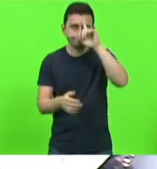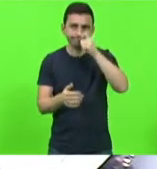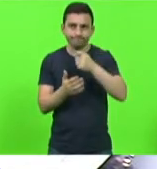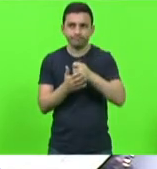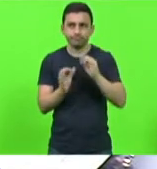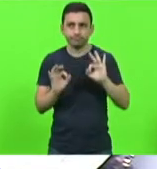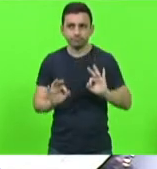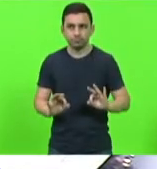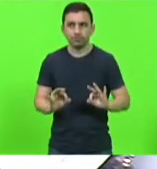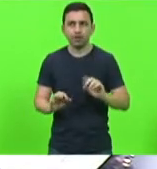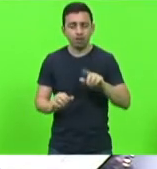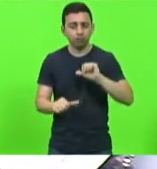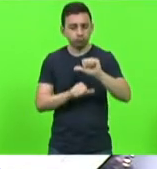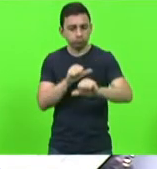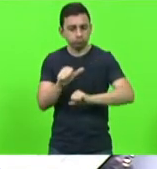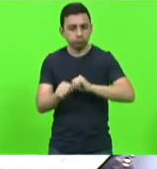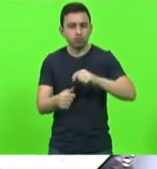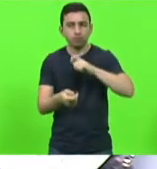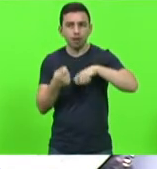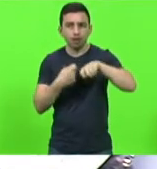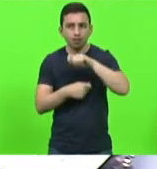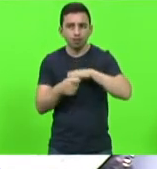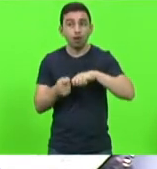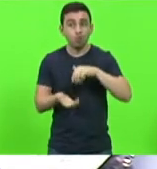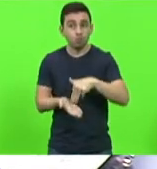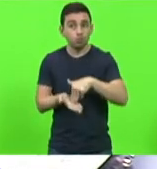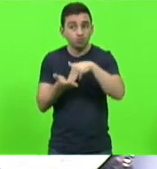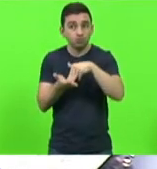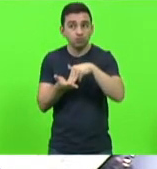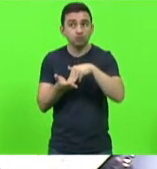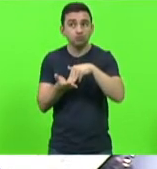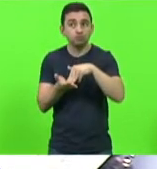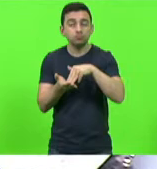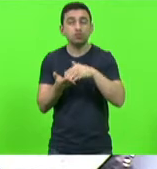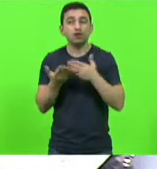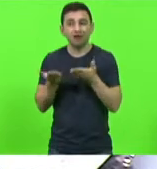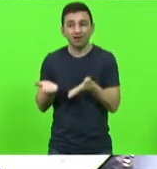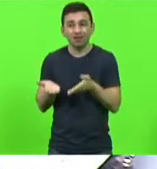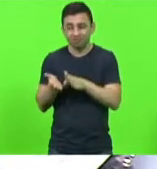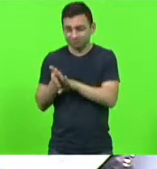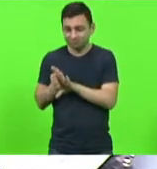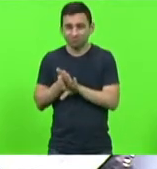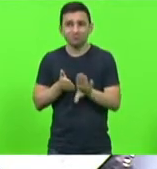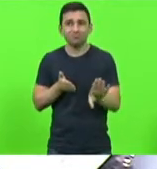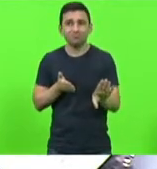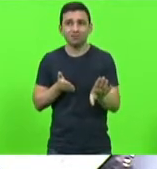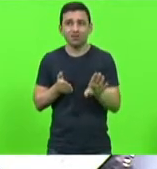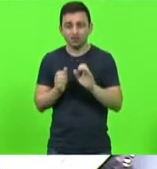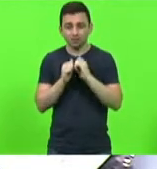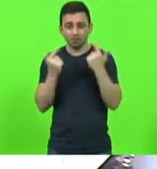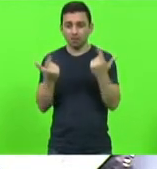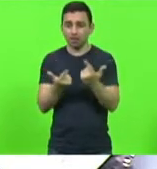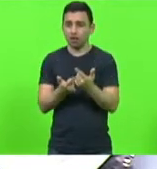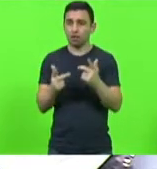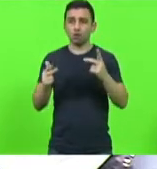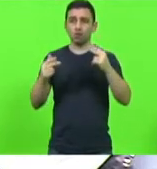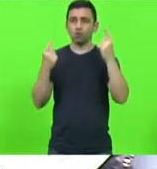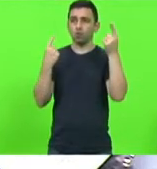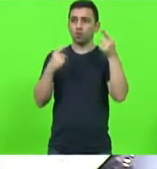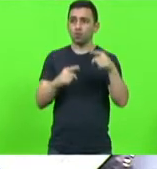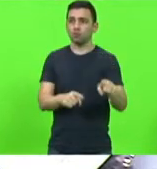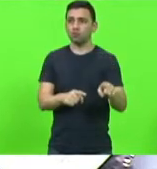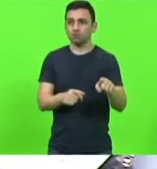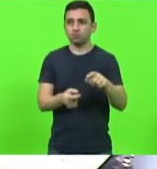administrativa. Essa moção rejeita, coloca a Assembleia Legislativa contrária a essa